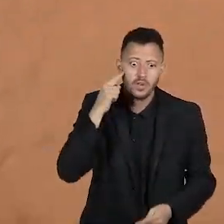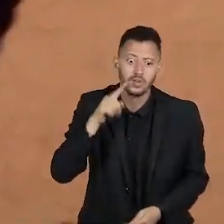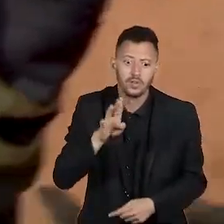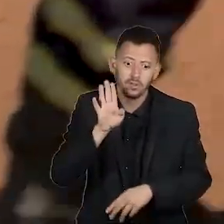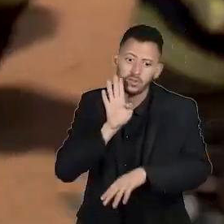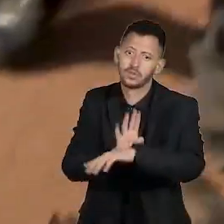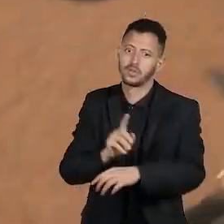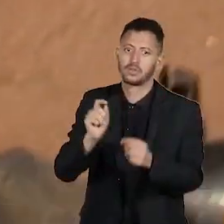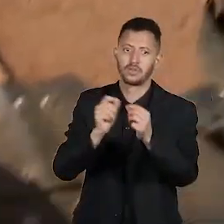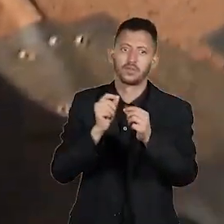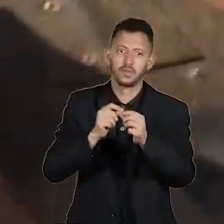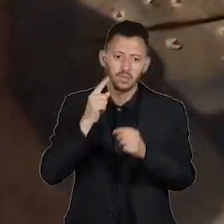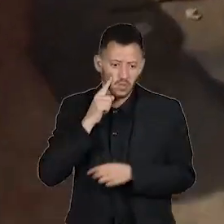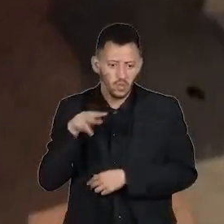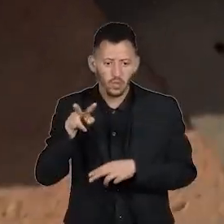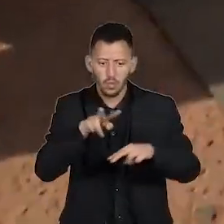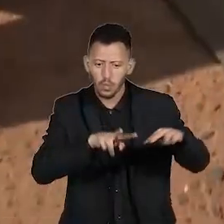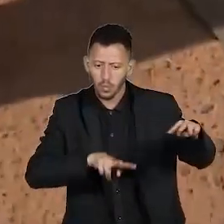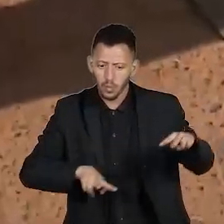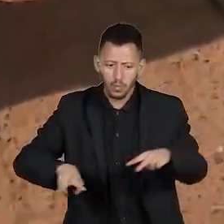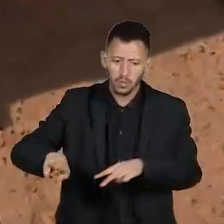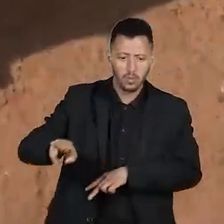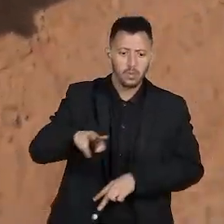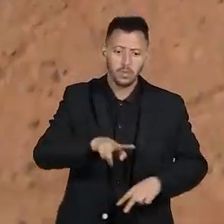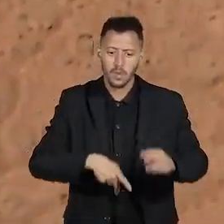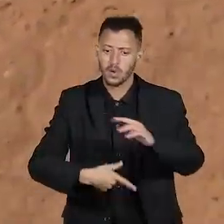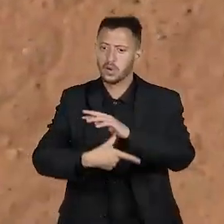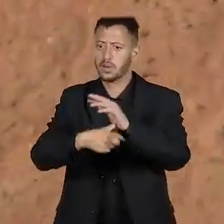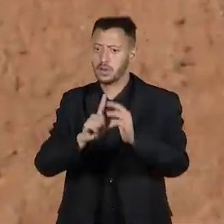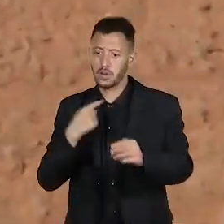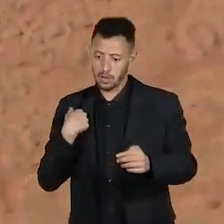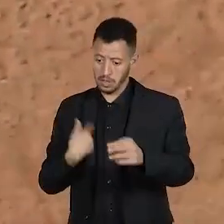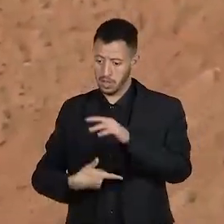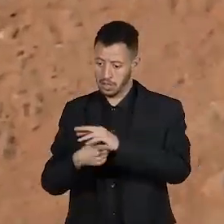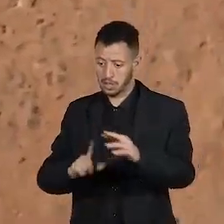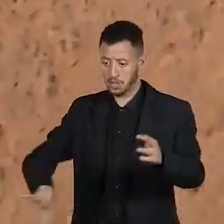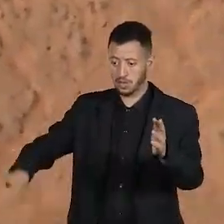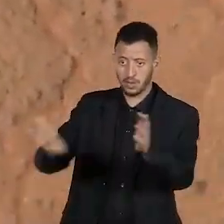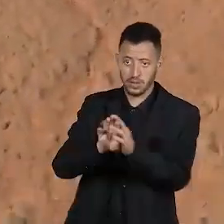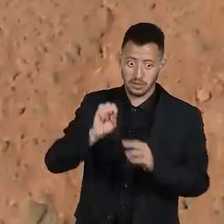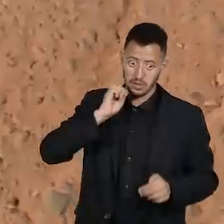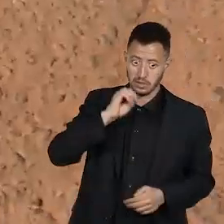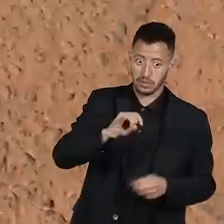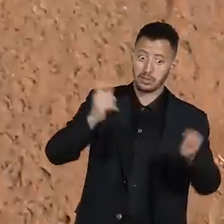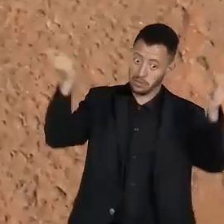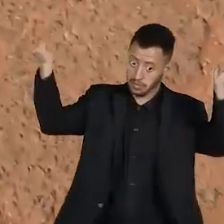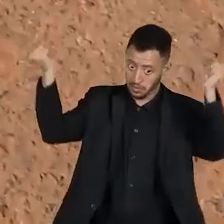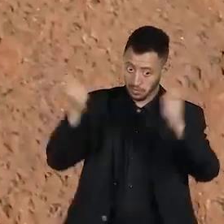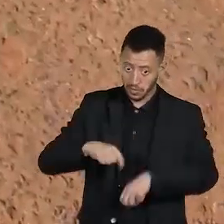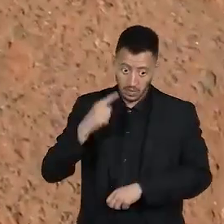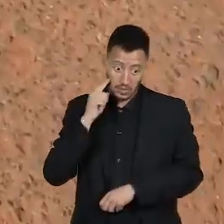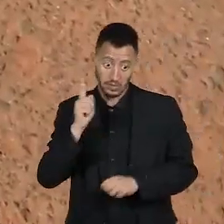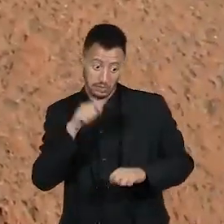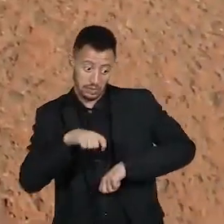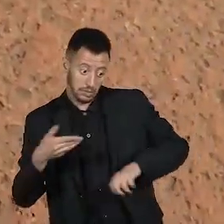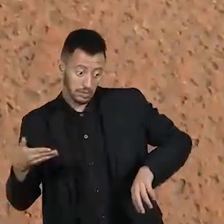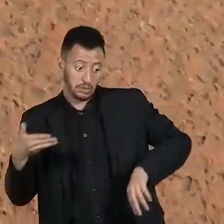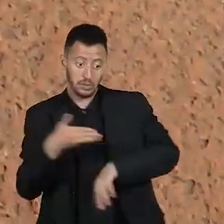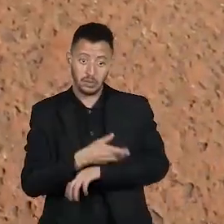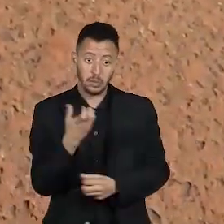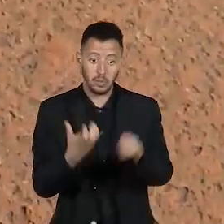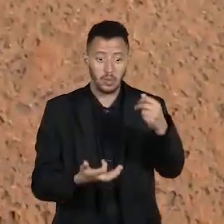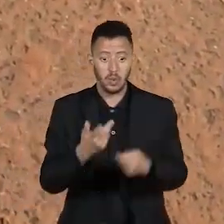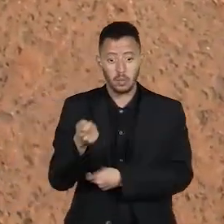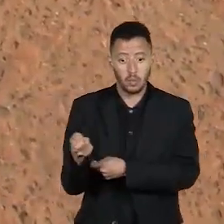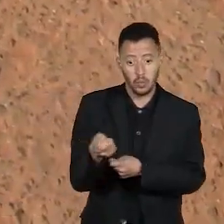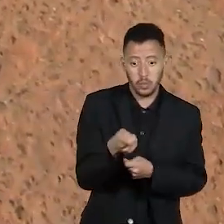nos ajuda a fazer a leitura do cenário antes mesmo da gente chegar, para ver se é possível a gente